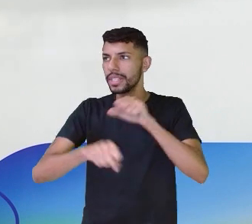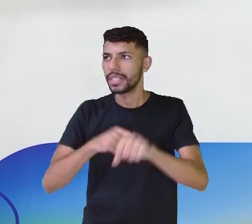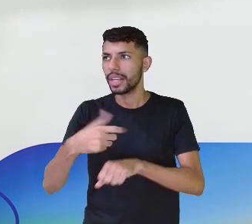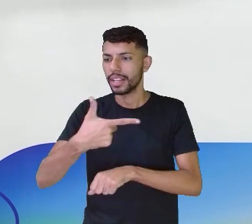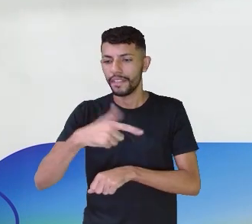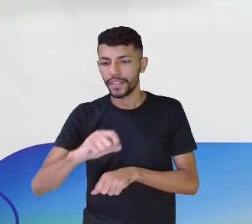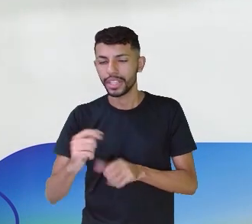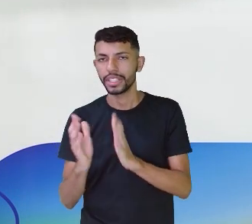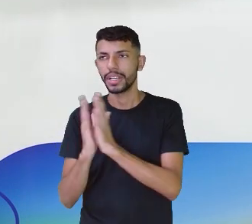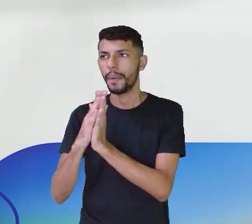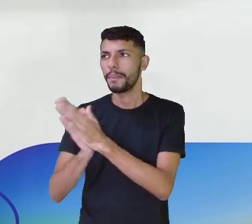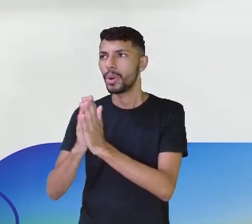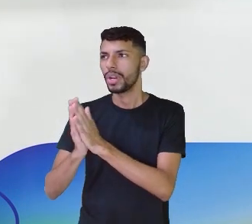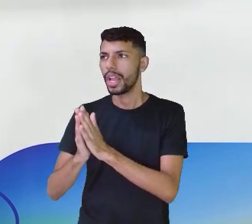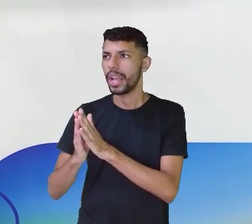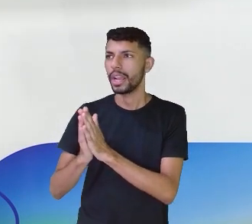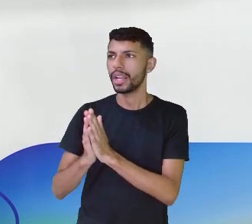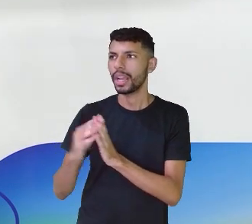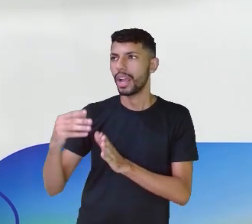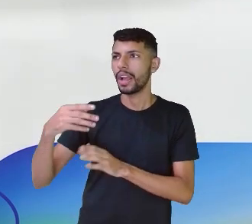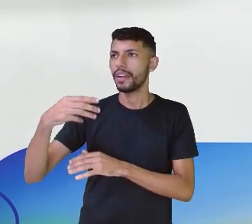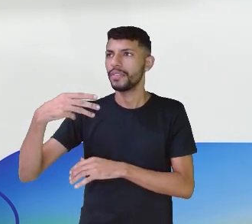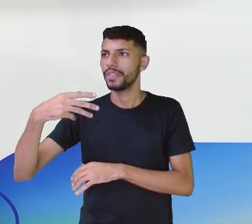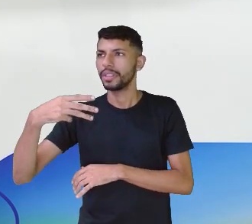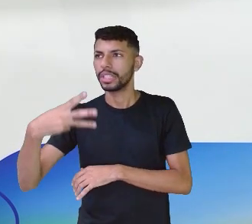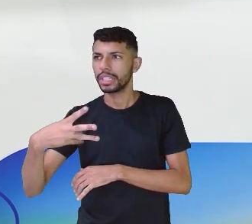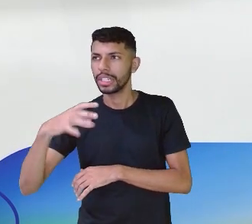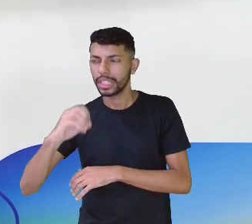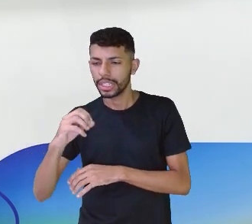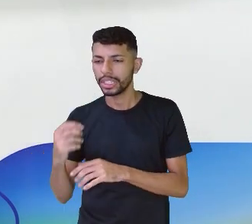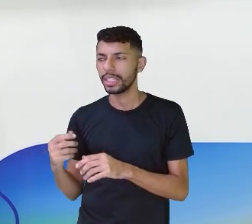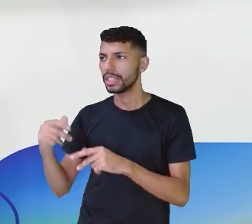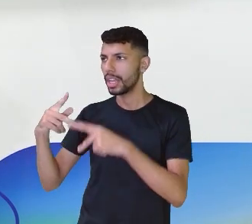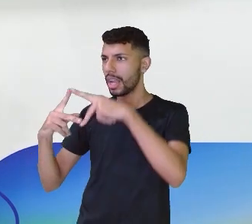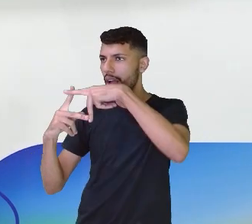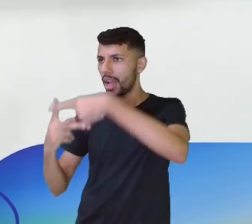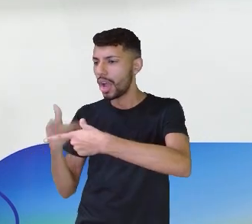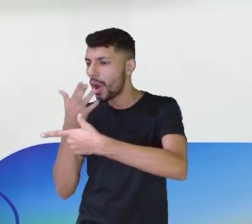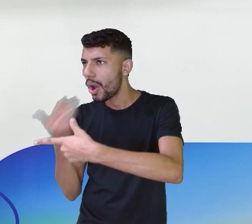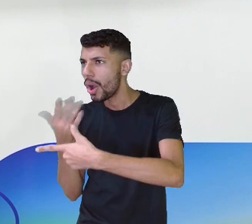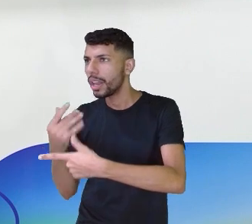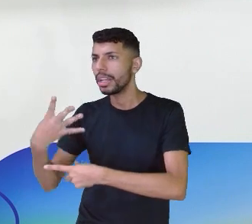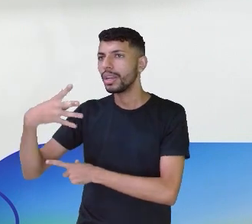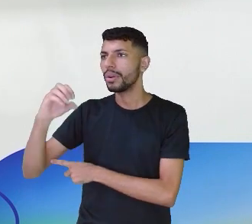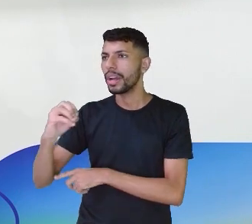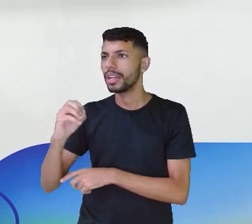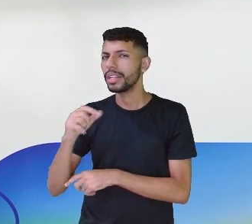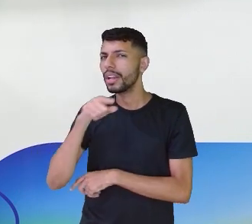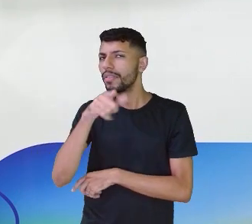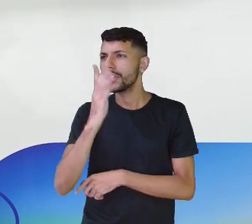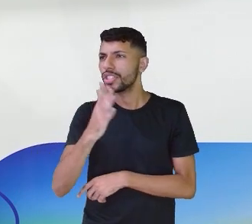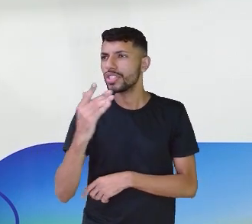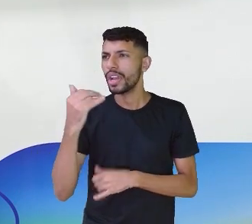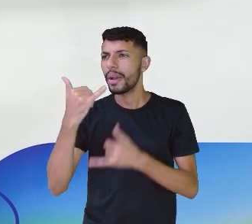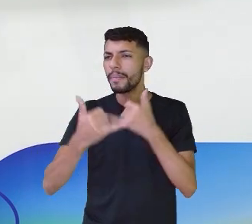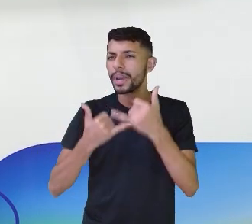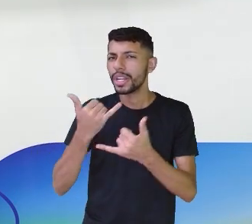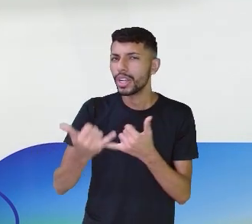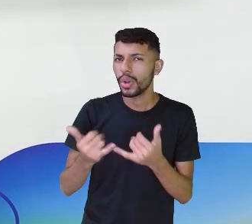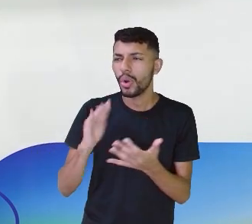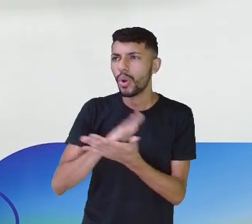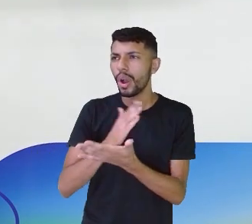30 e o pop-it 40. Olha aí. Você já brincou com alguns brinquedinhos